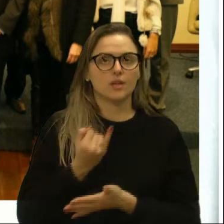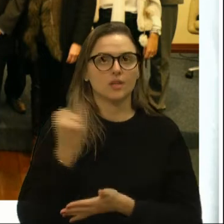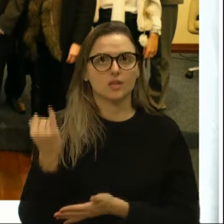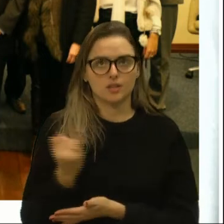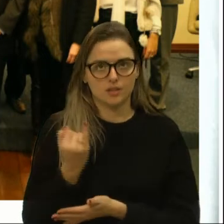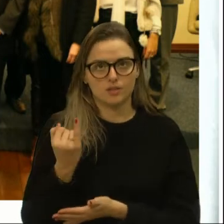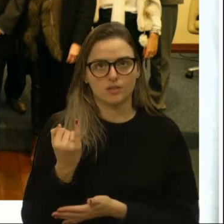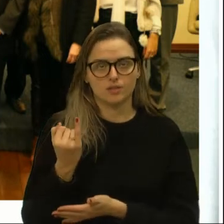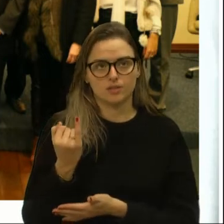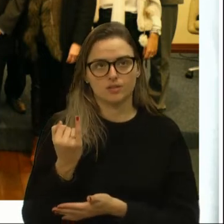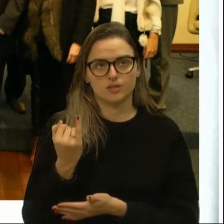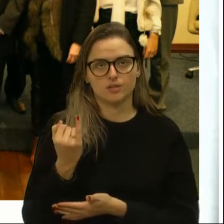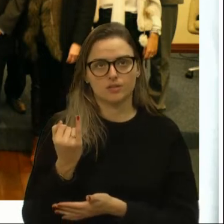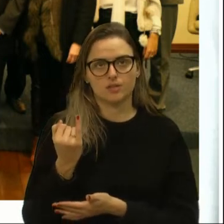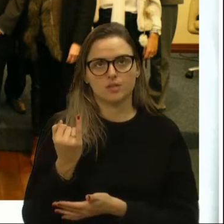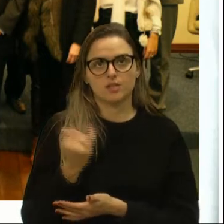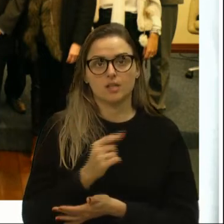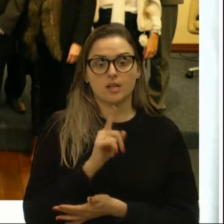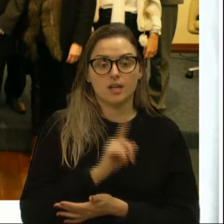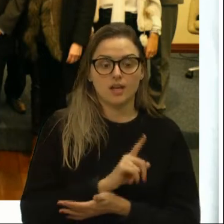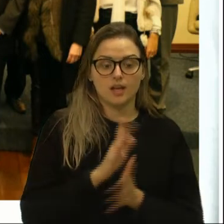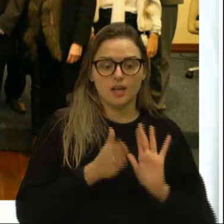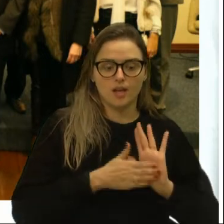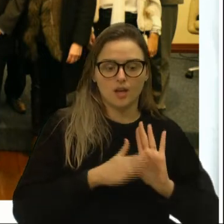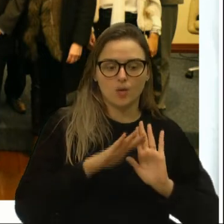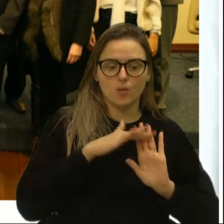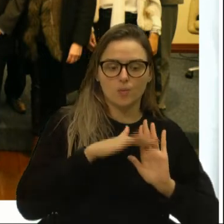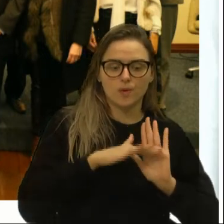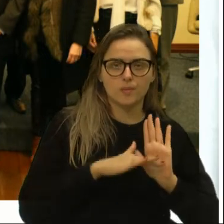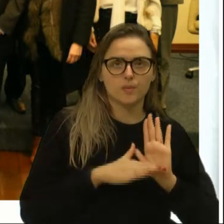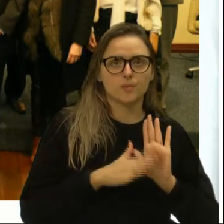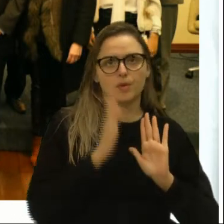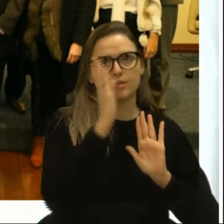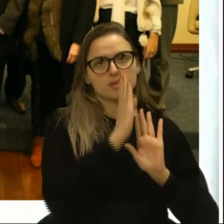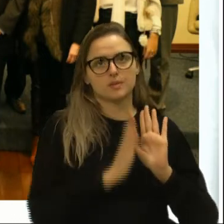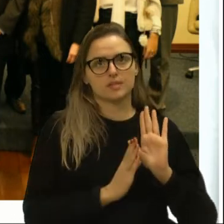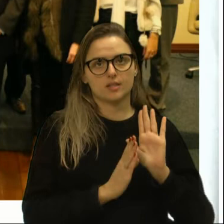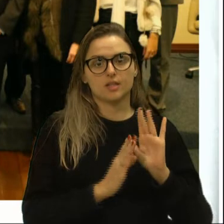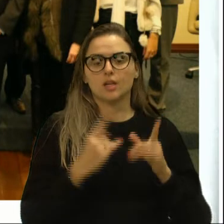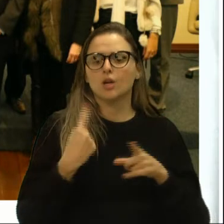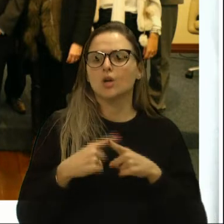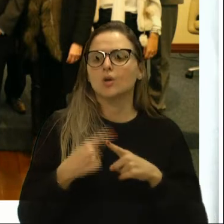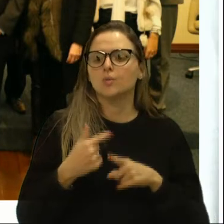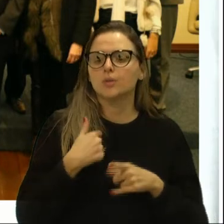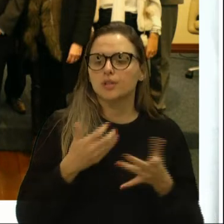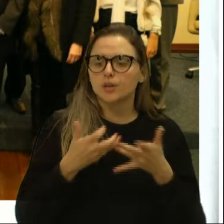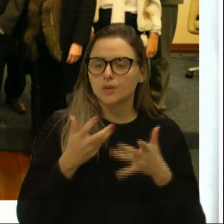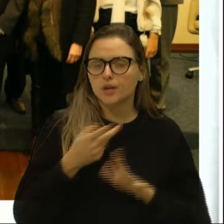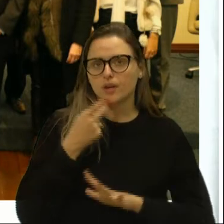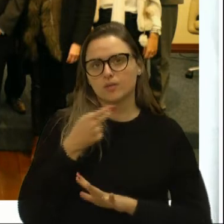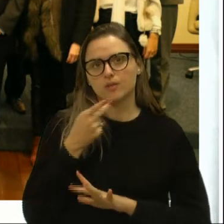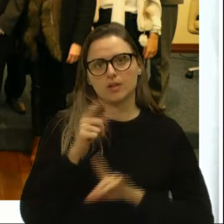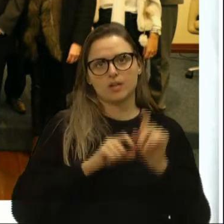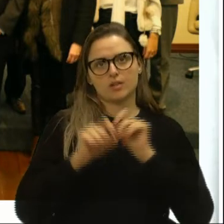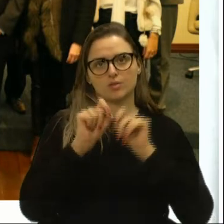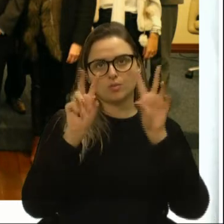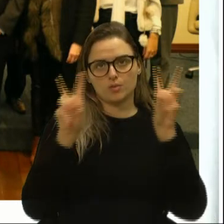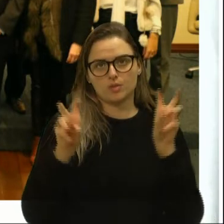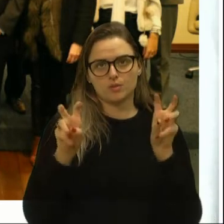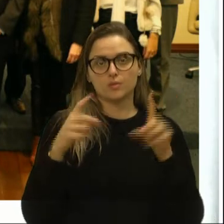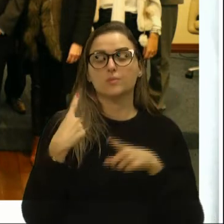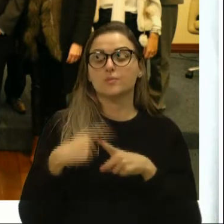gente. Essa é uma pauta nacional. Mas por que eu quero repercutir aqui? Porque é